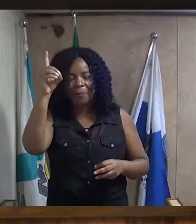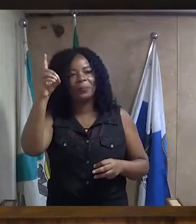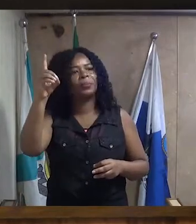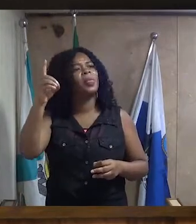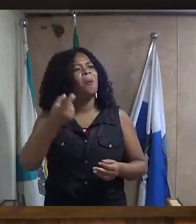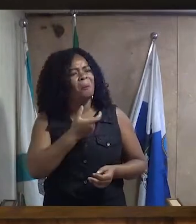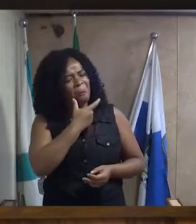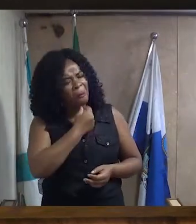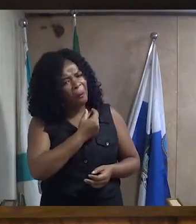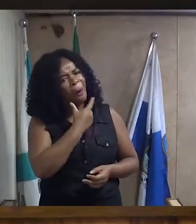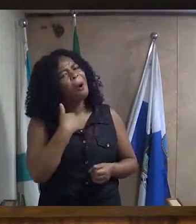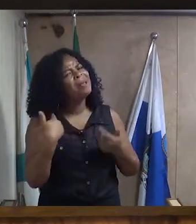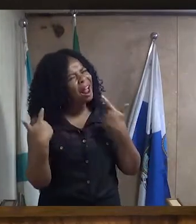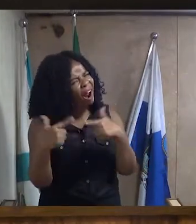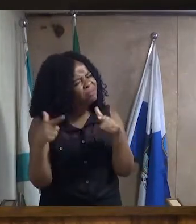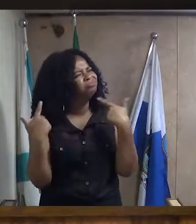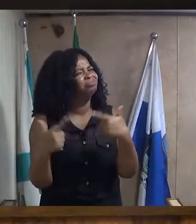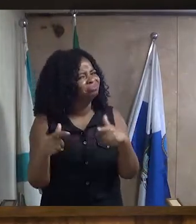Um homem que trabalhou muito,